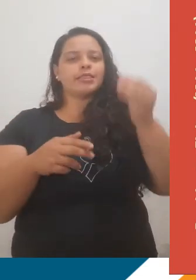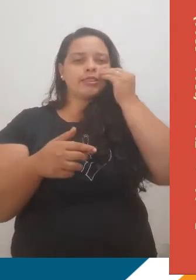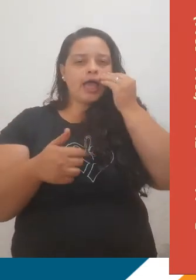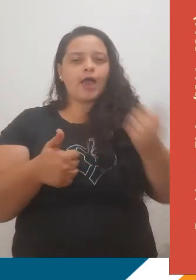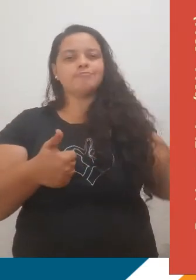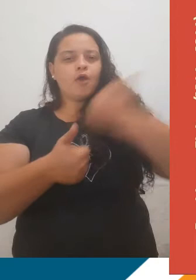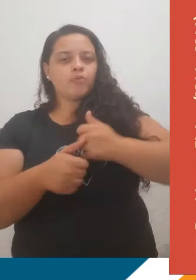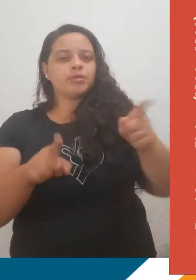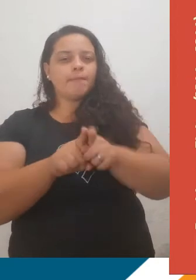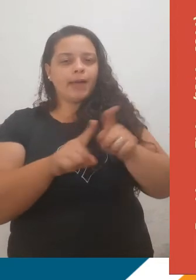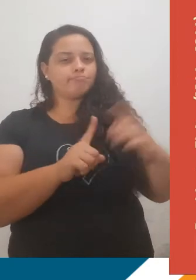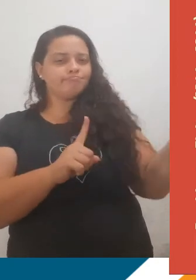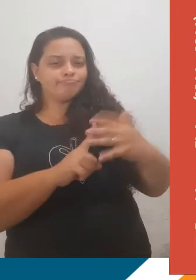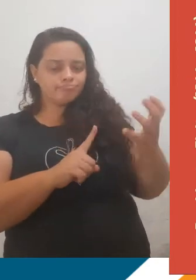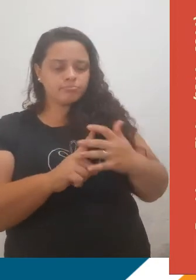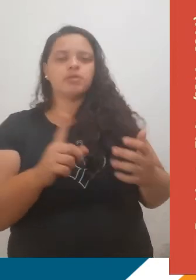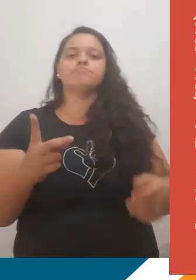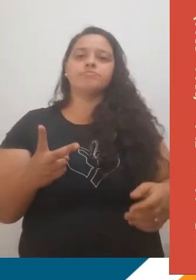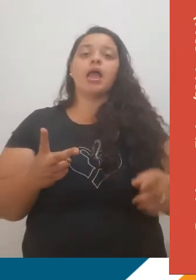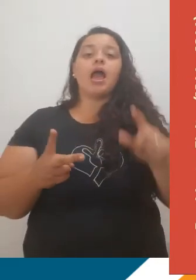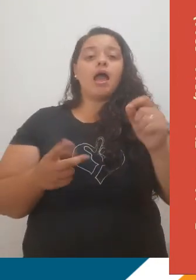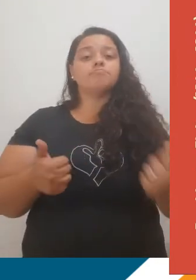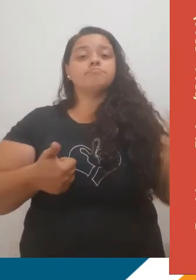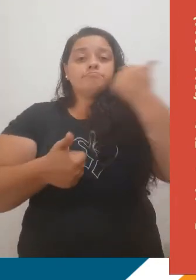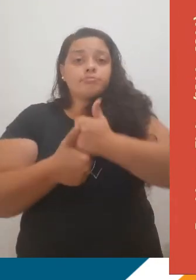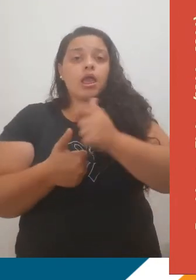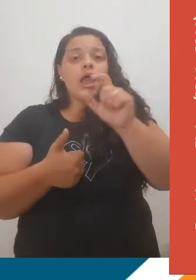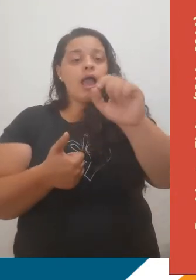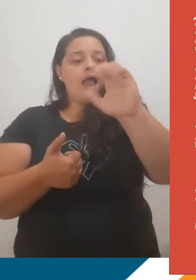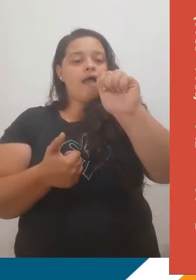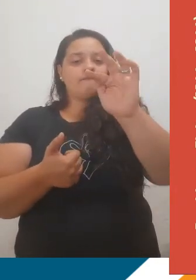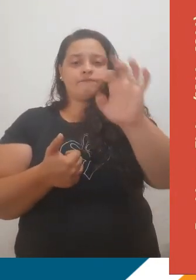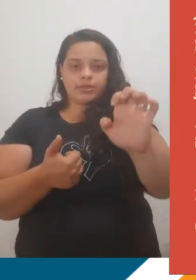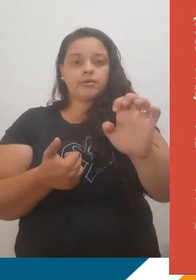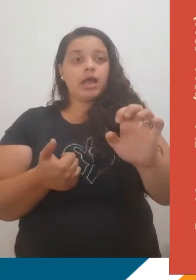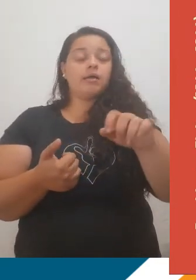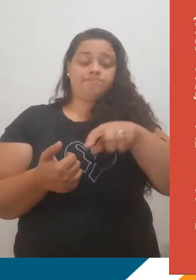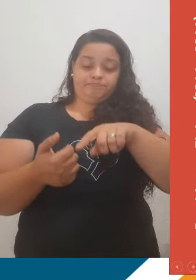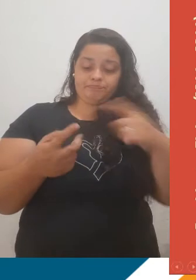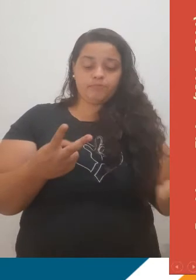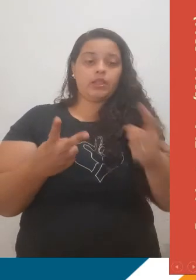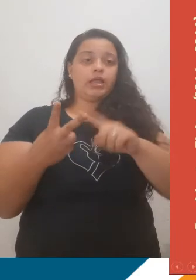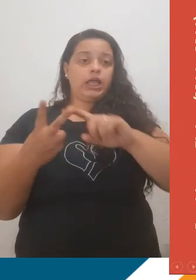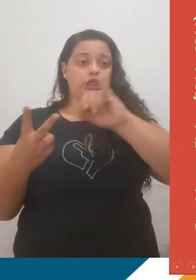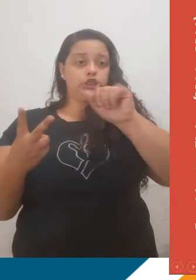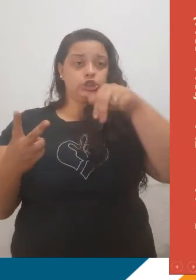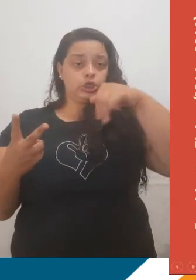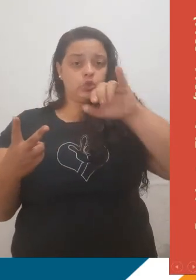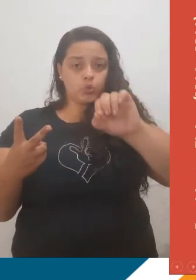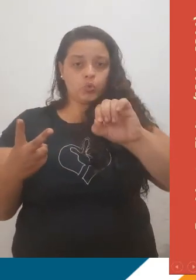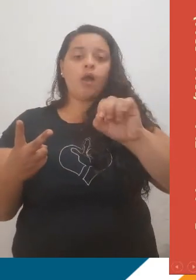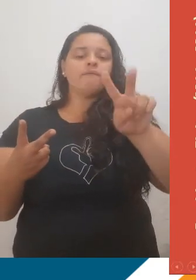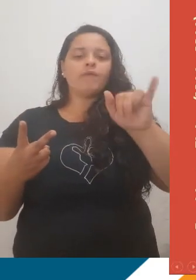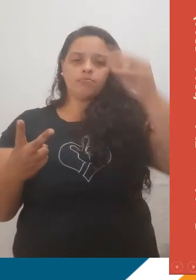do seu governo. Nisso, quem assume é o seu vice, Café Filho. E o Jânio Quadros vai